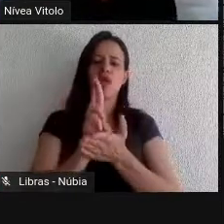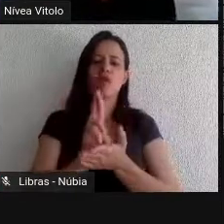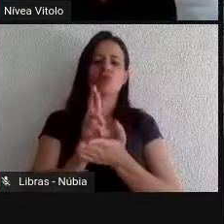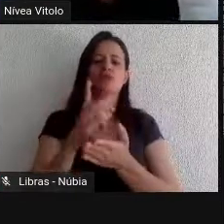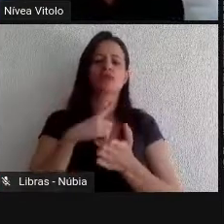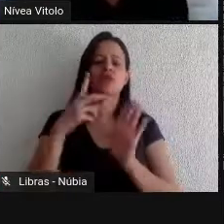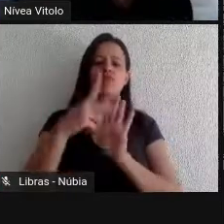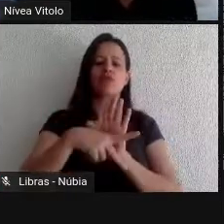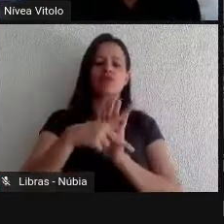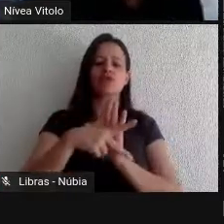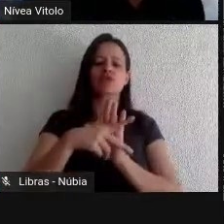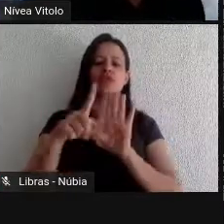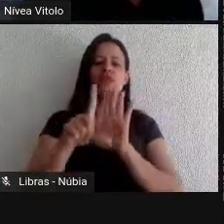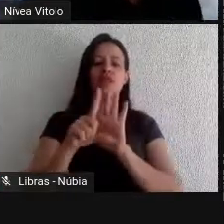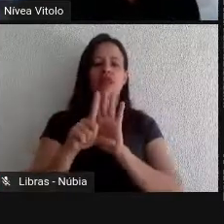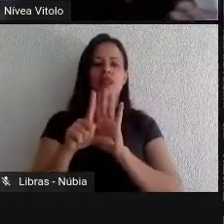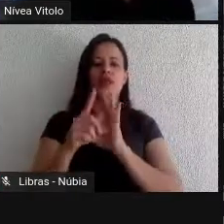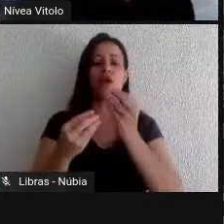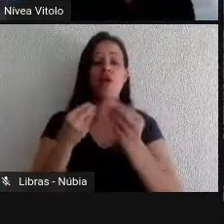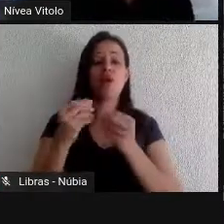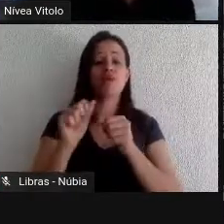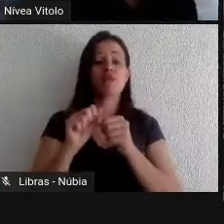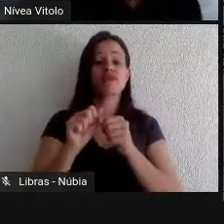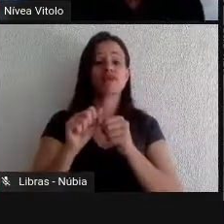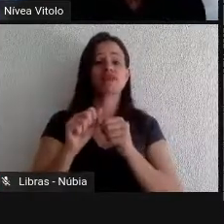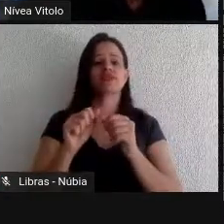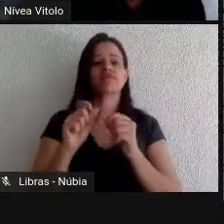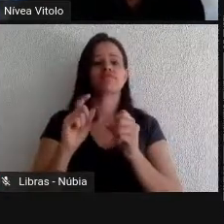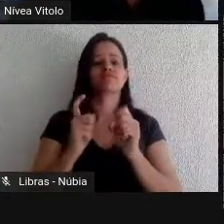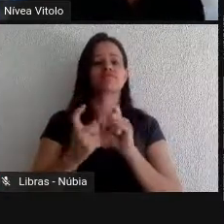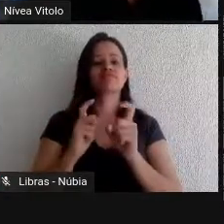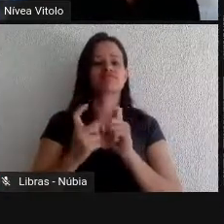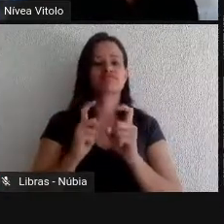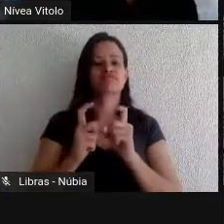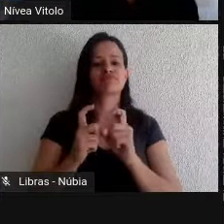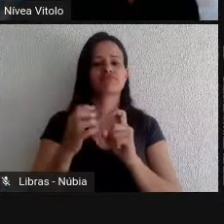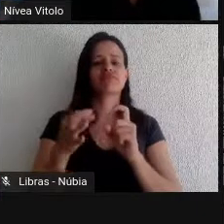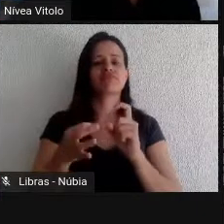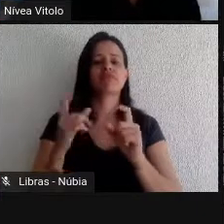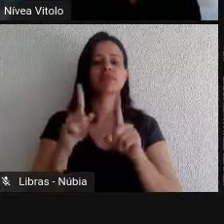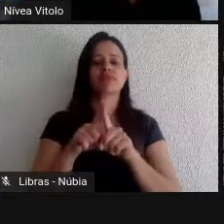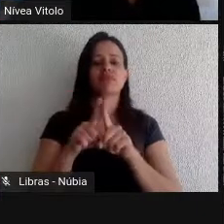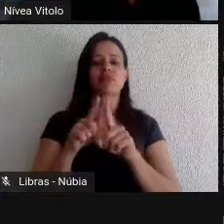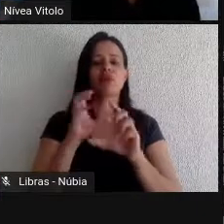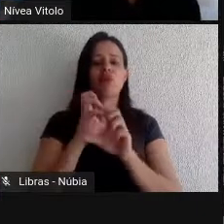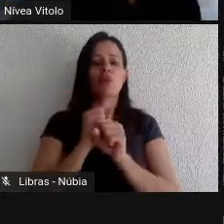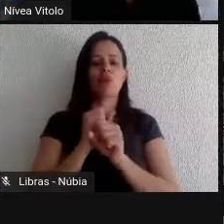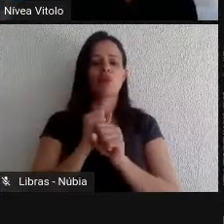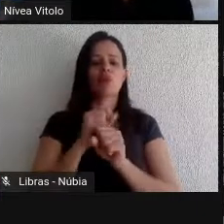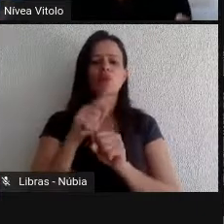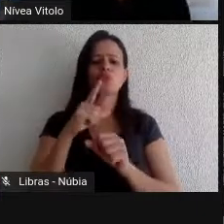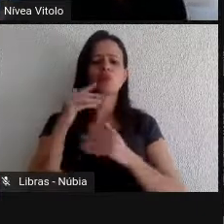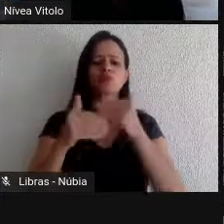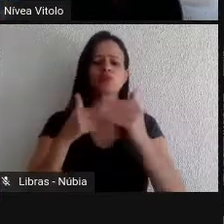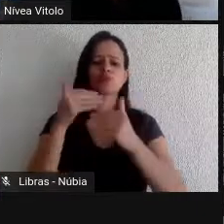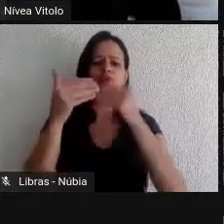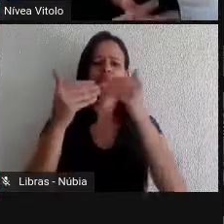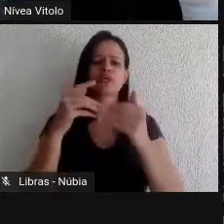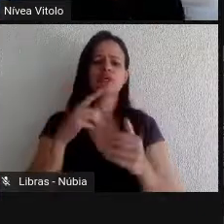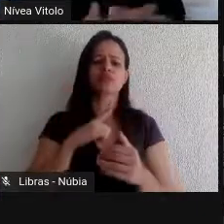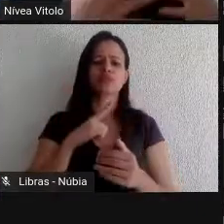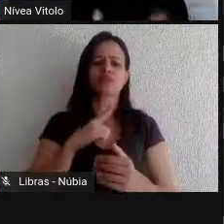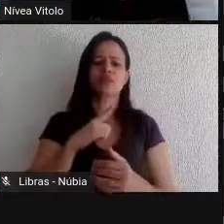que são de iniciativa exclusiva do Executivo e que tratam apenas de orçamento. Então, o sucesso do Executivo aqui, na via